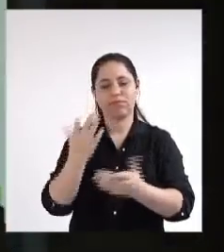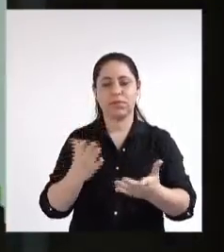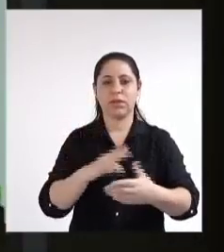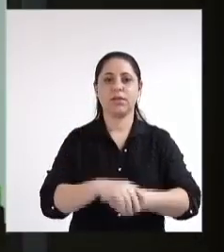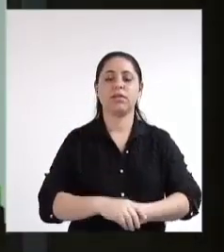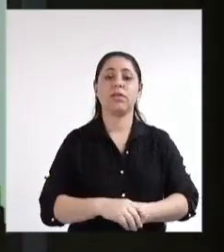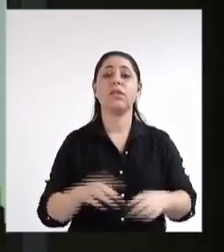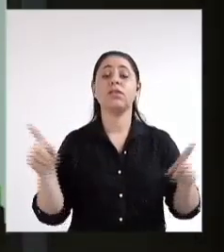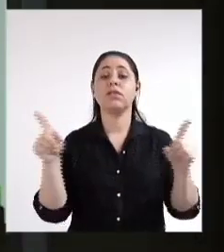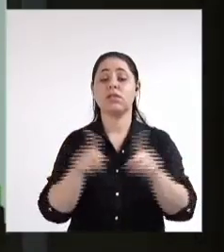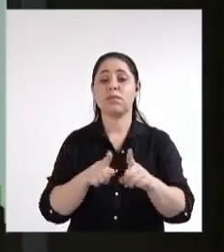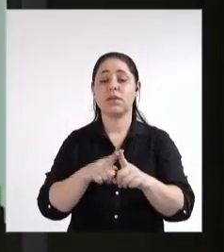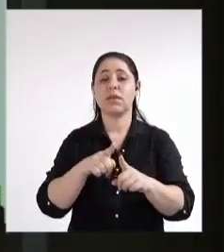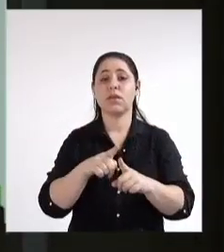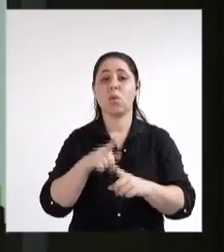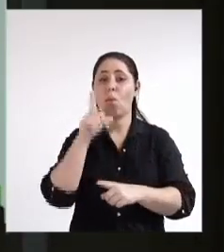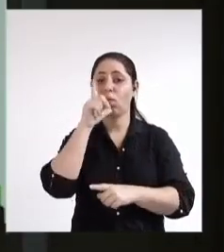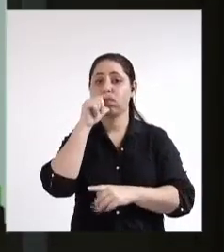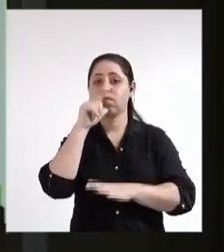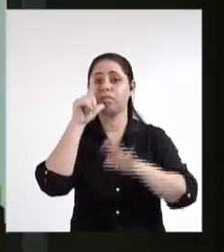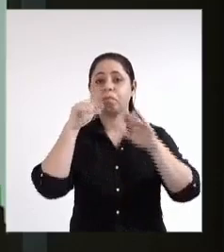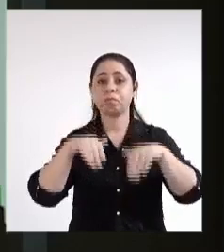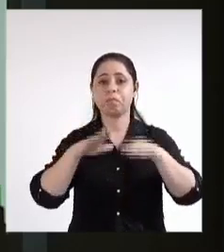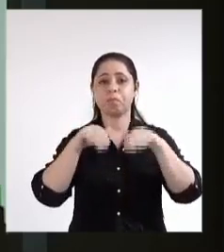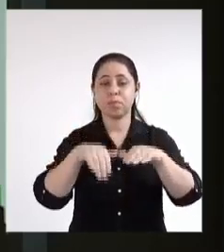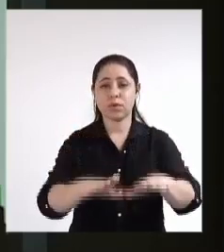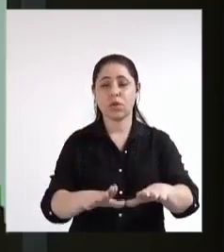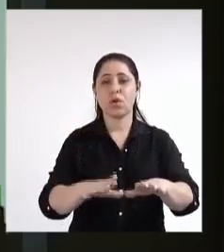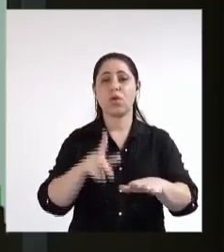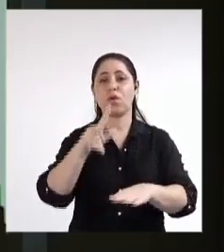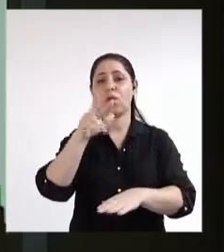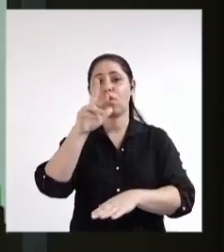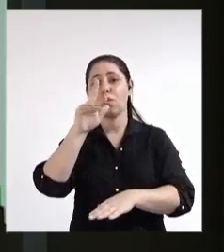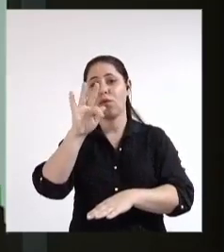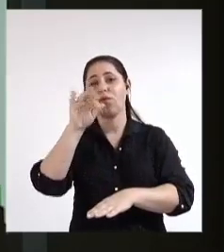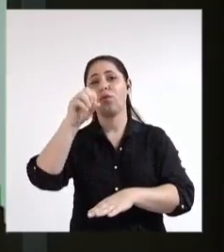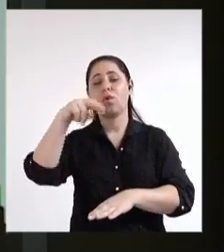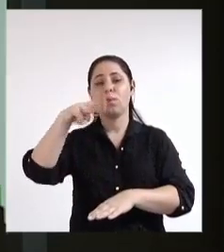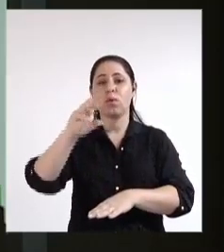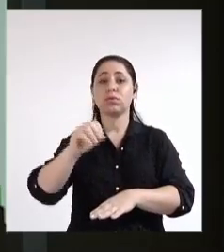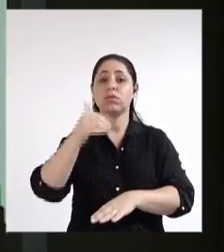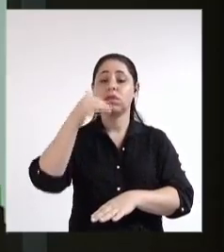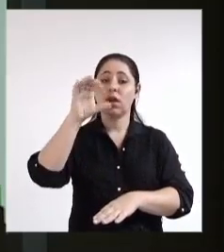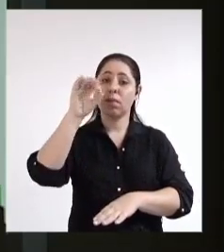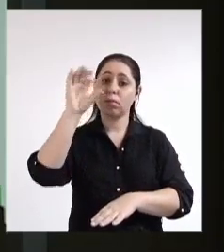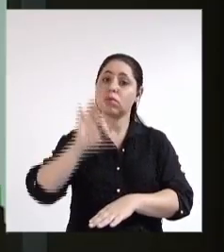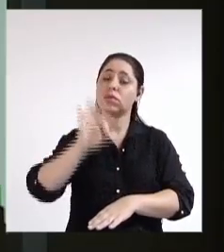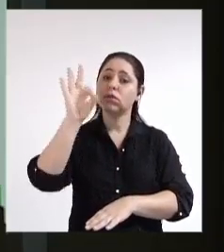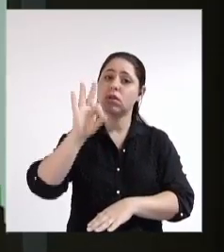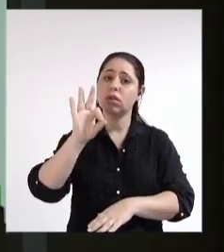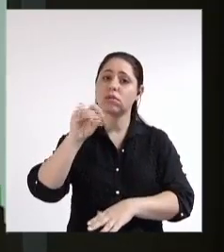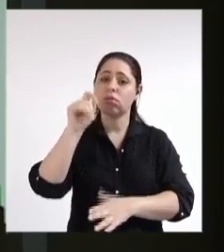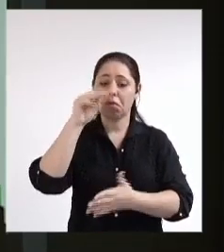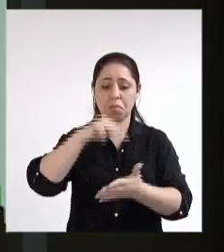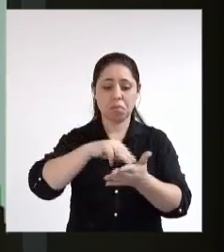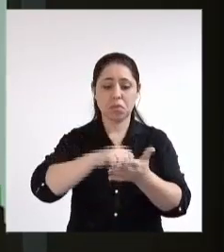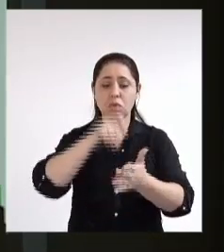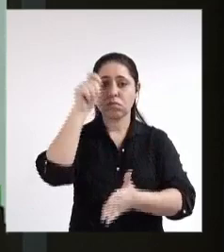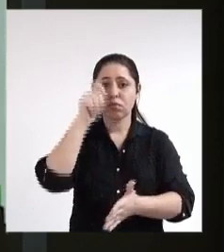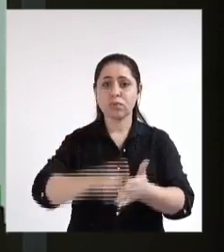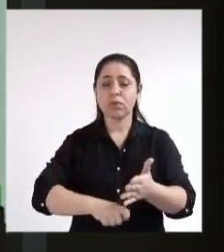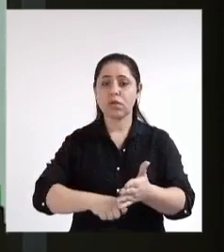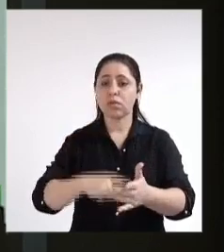do rio formoso que também lá na região de bonito está 100% regularizado devido à situação que eu falei pra vocês os